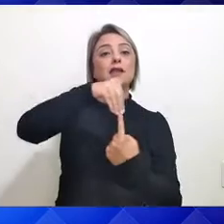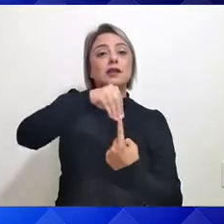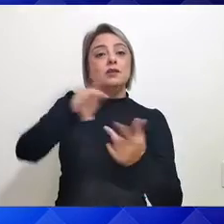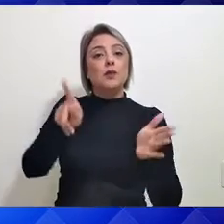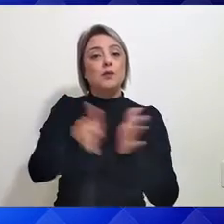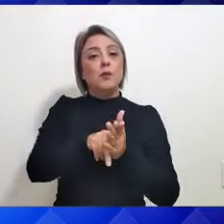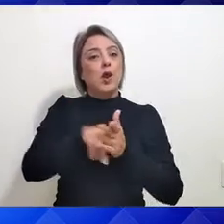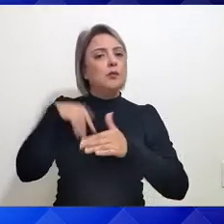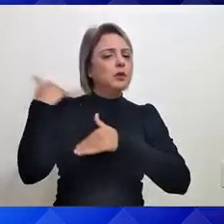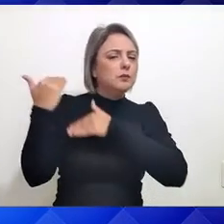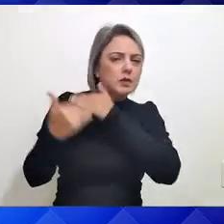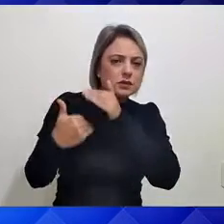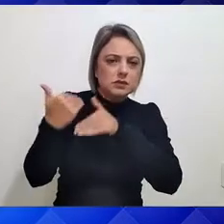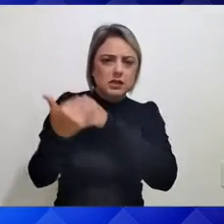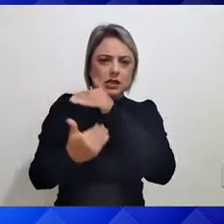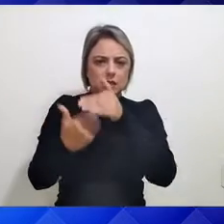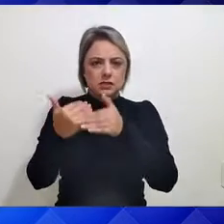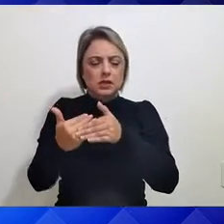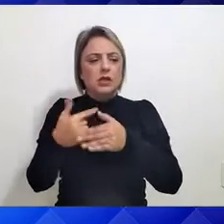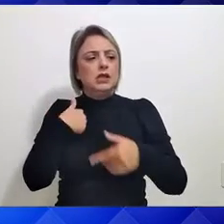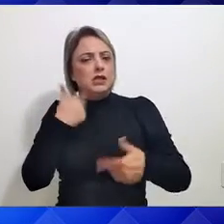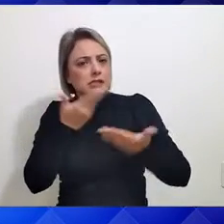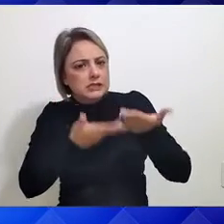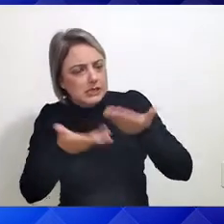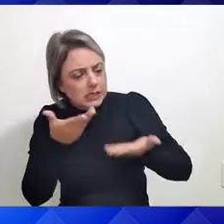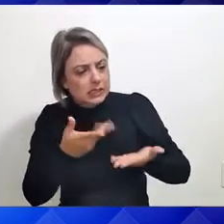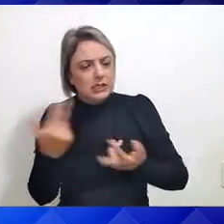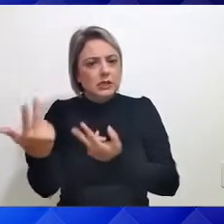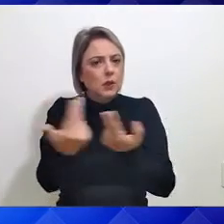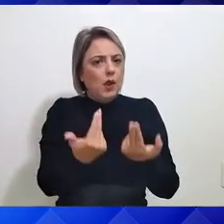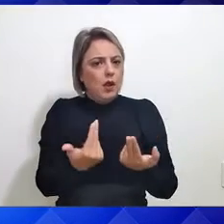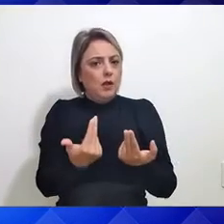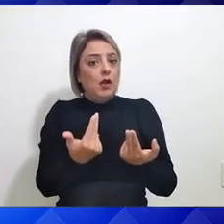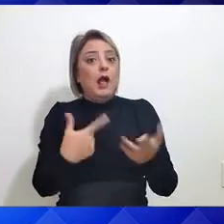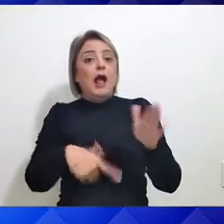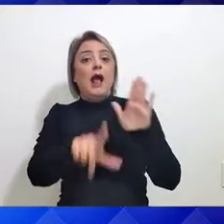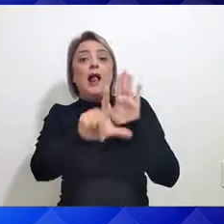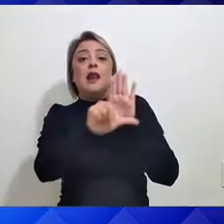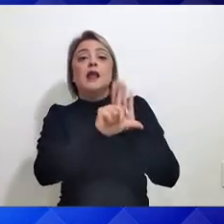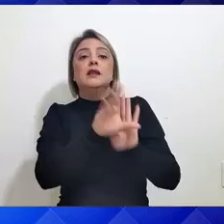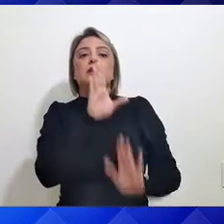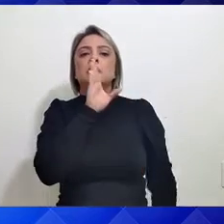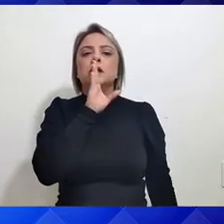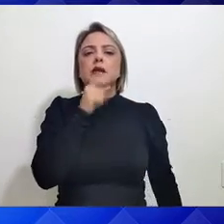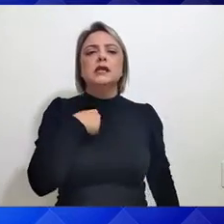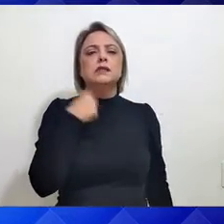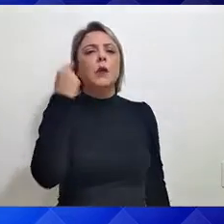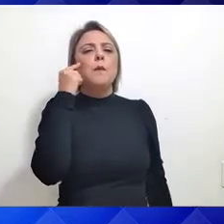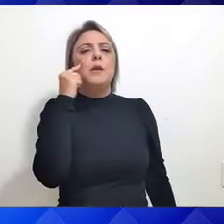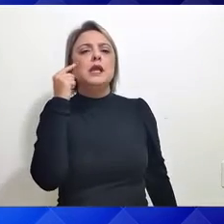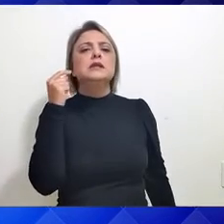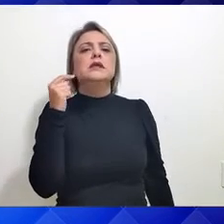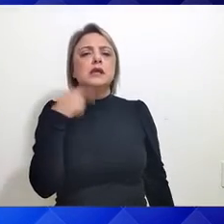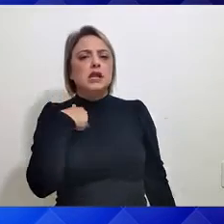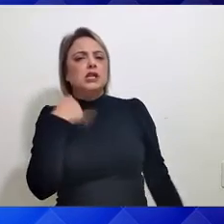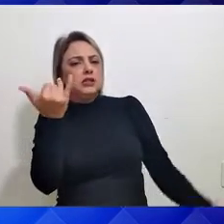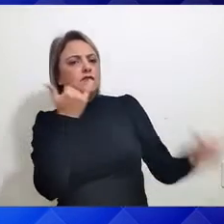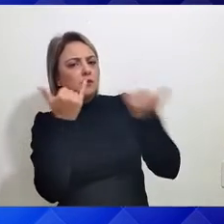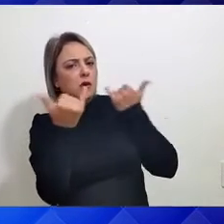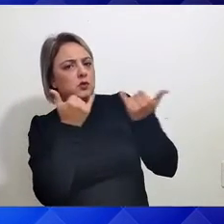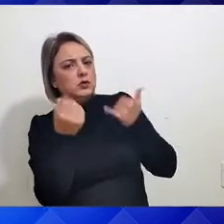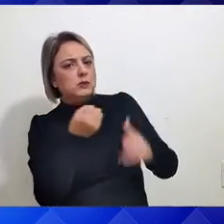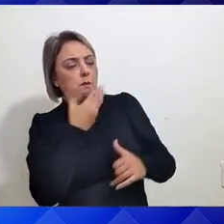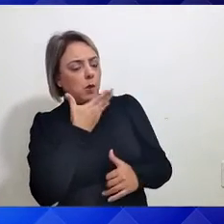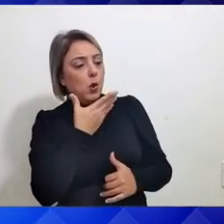daí. E é importantíssimo que a gente fale, né, sobre corpo,